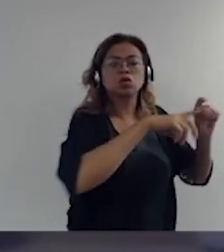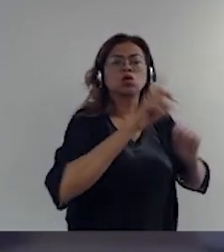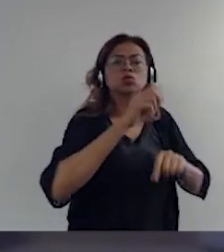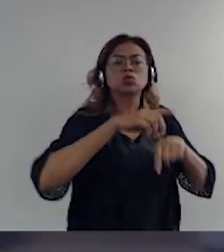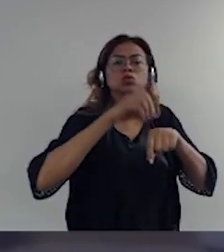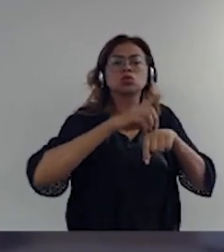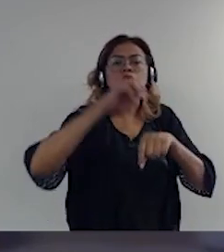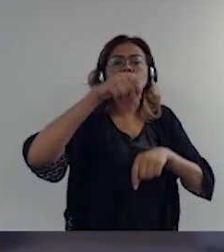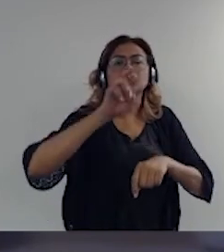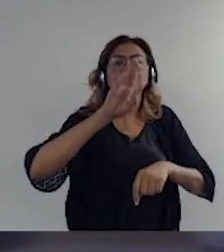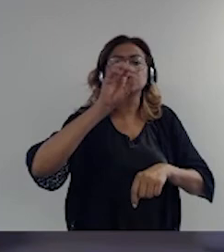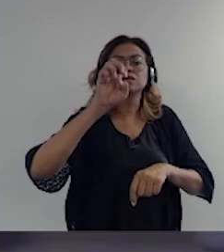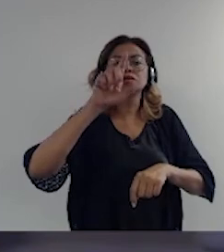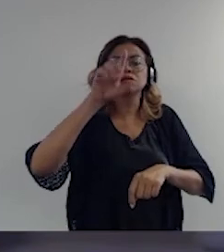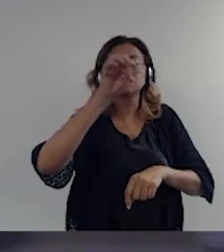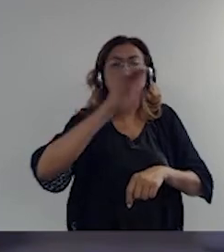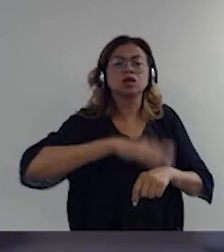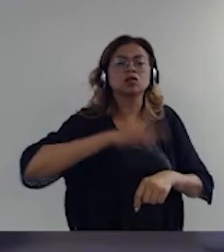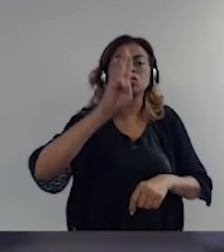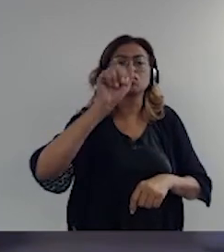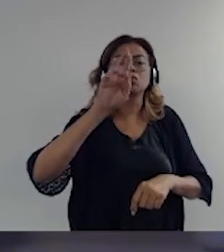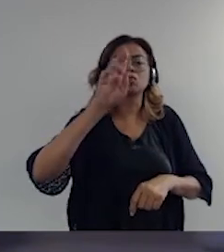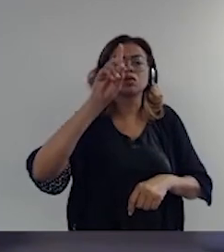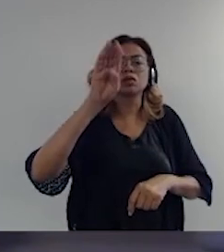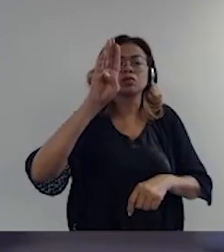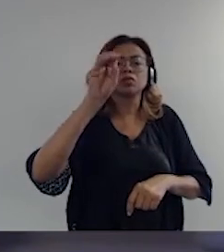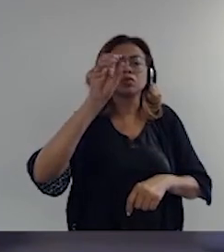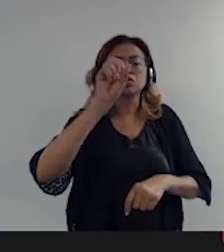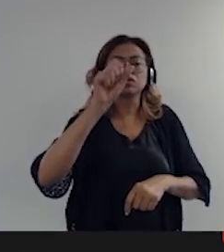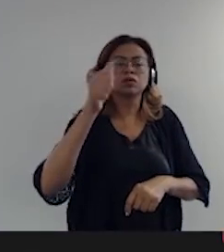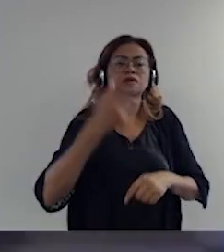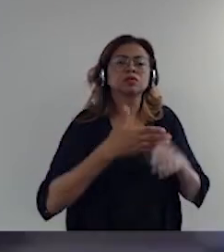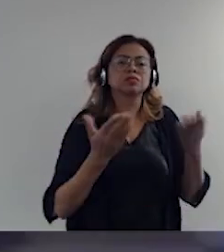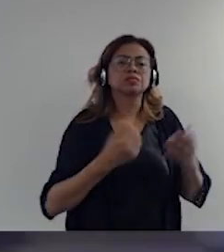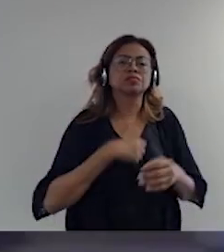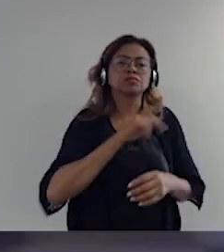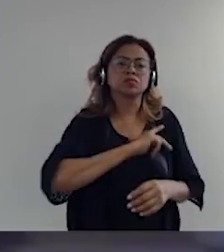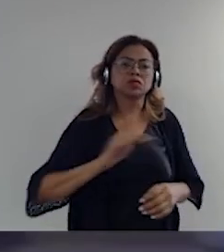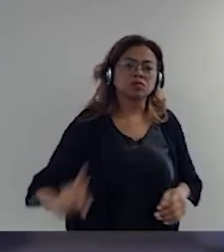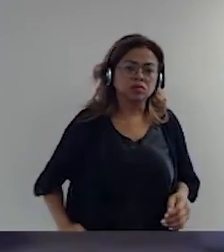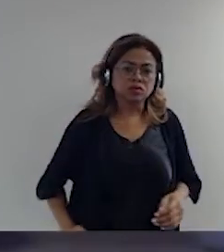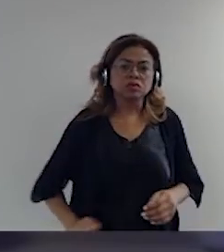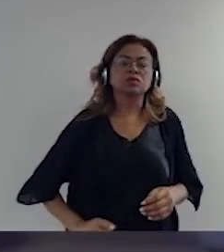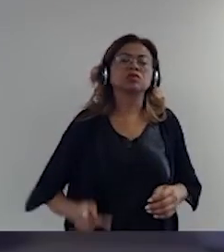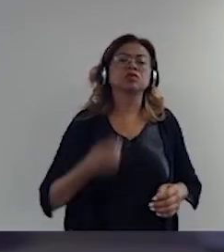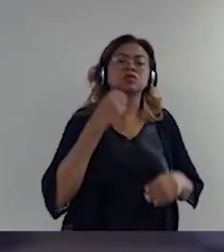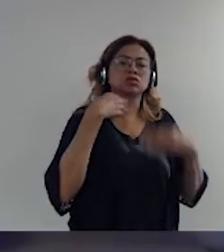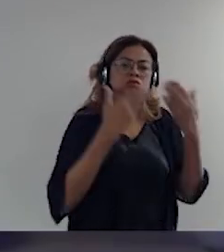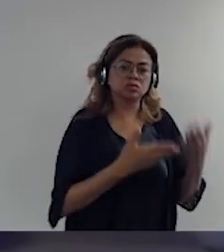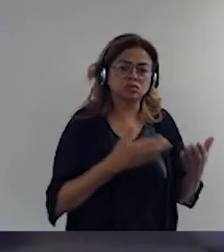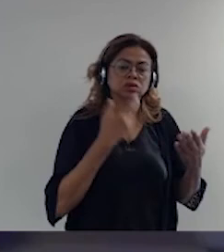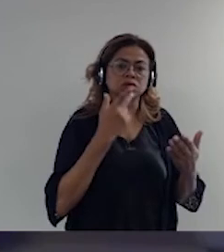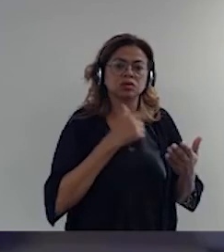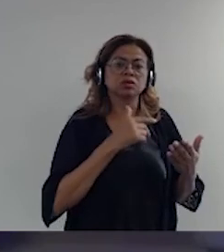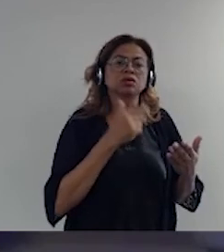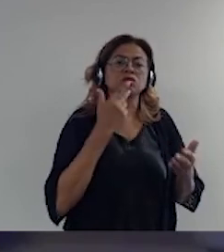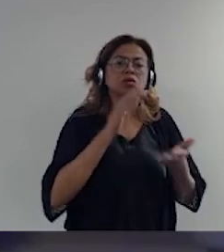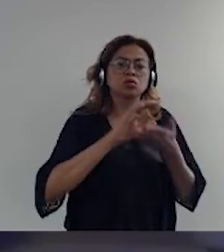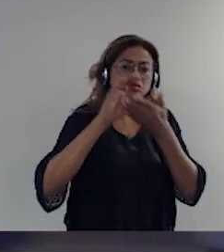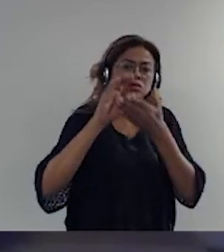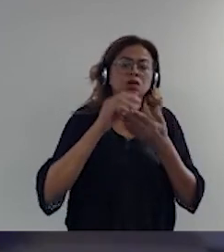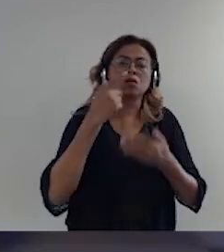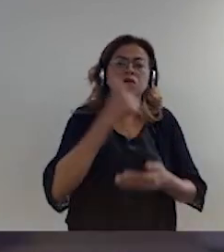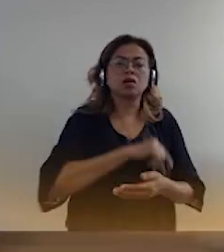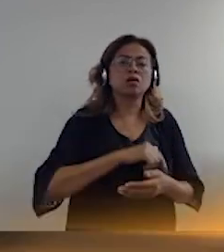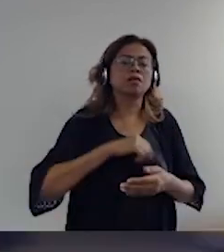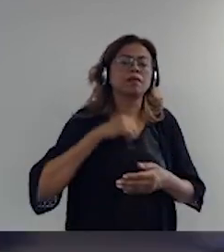Marcelo Barbosa, presidente da Comissão de Valores Mobiliários, bacharel em Direito pela Faculdade de Direito da Universidade do Estado do Rio